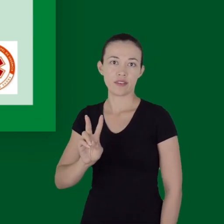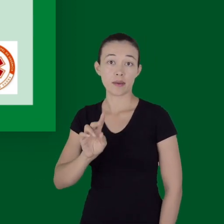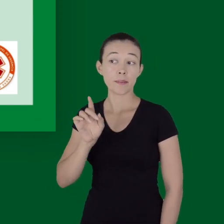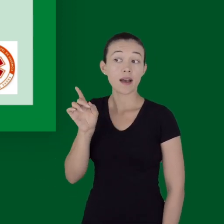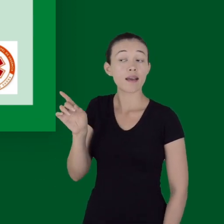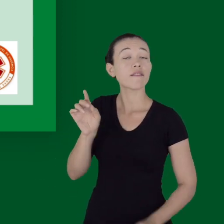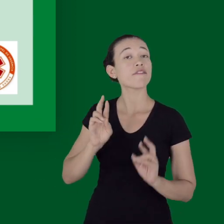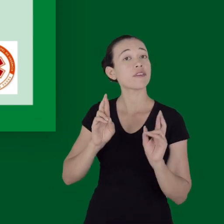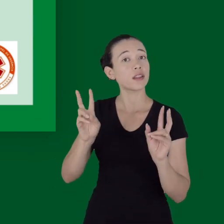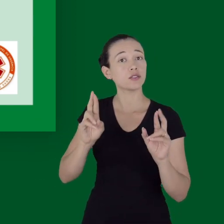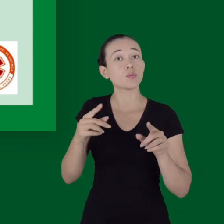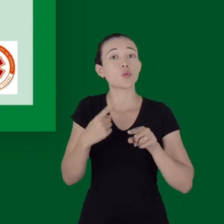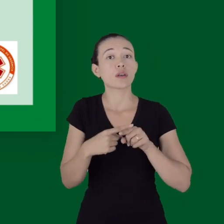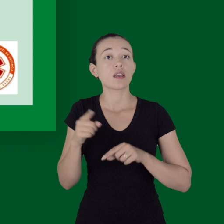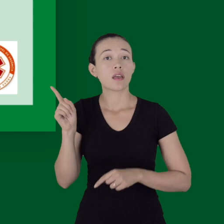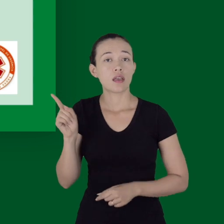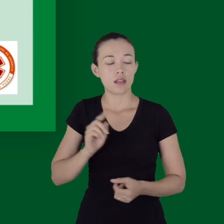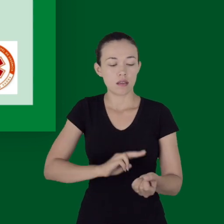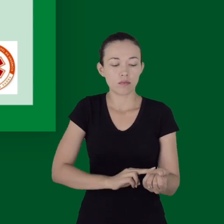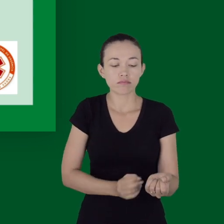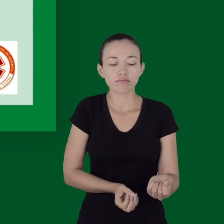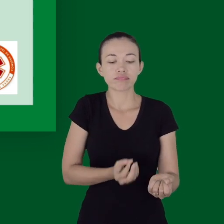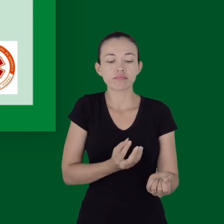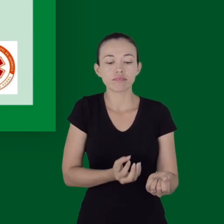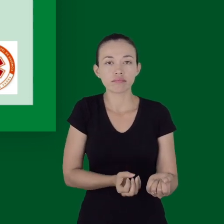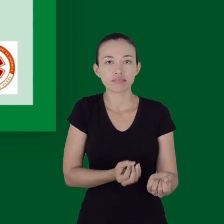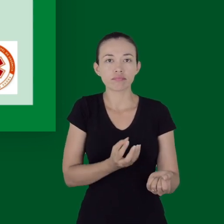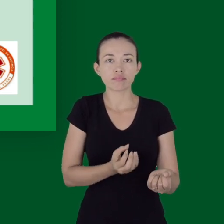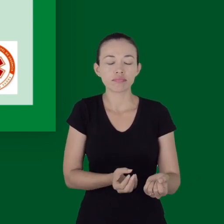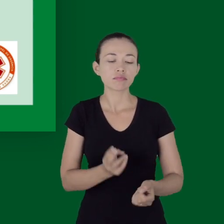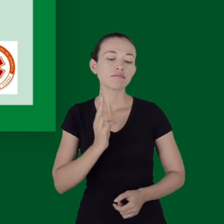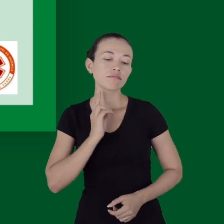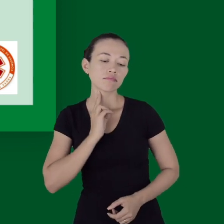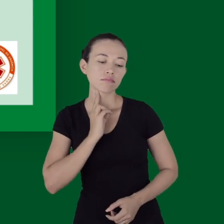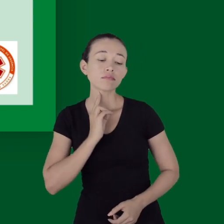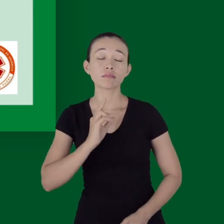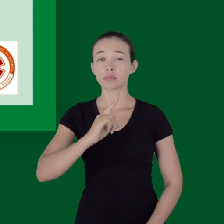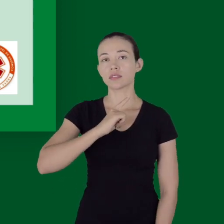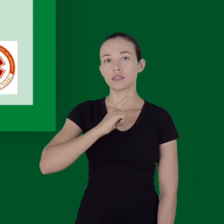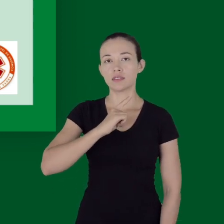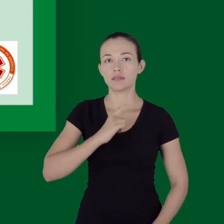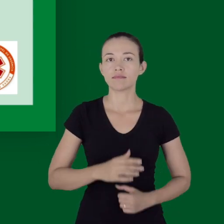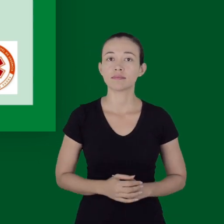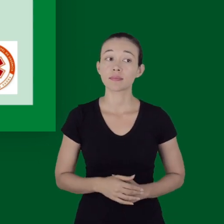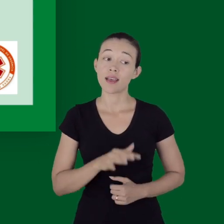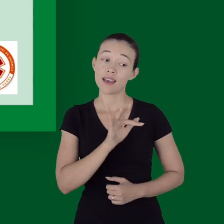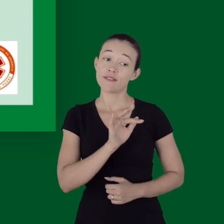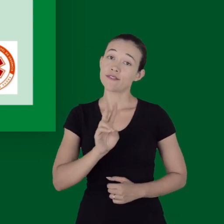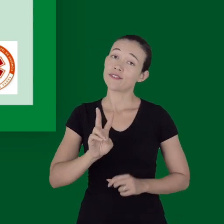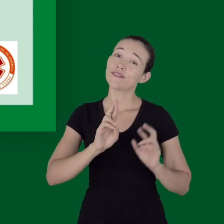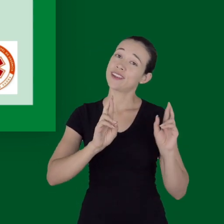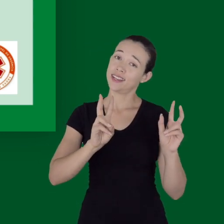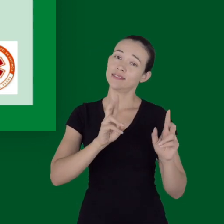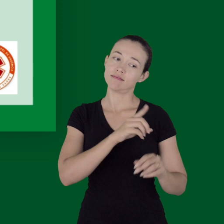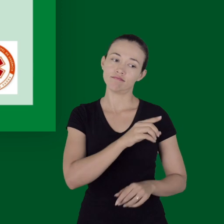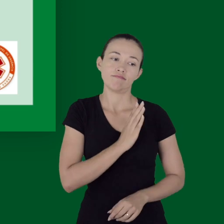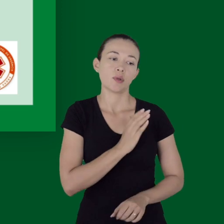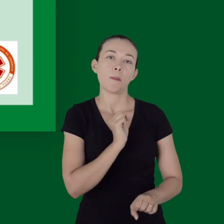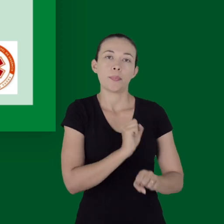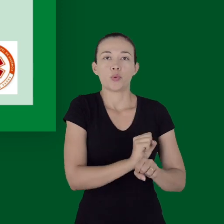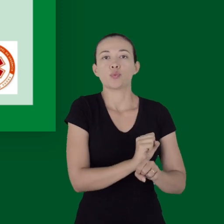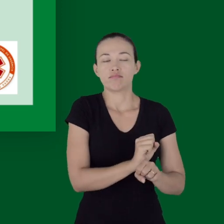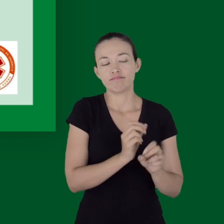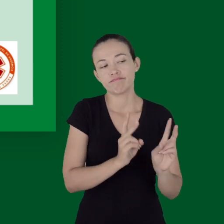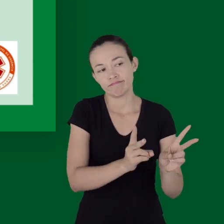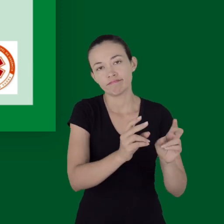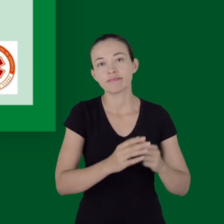com um FV. A diferença é que nesse caso aqui provavelmente o paciente tem pulso. Ele vai estar instável, mas ele tem pulso, né? Que a